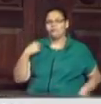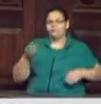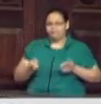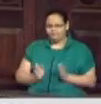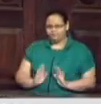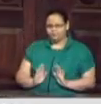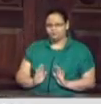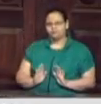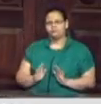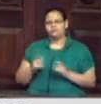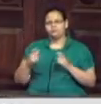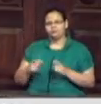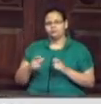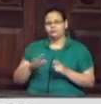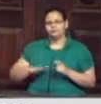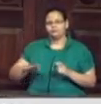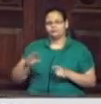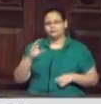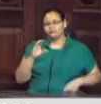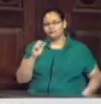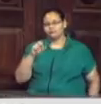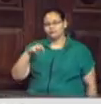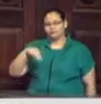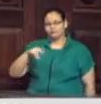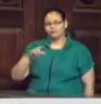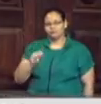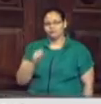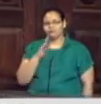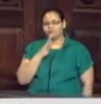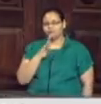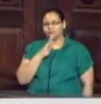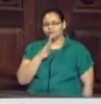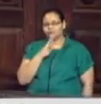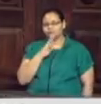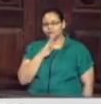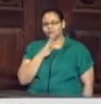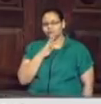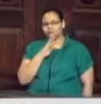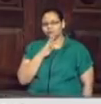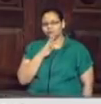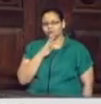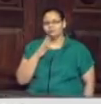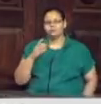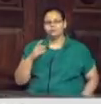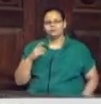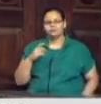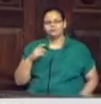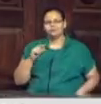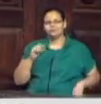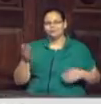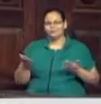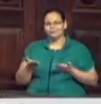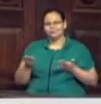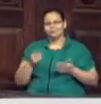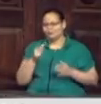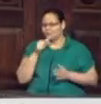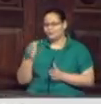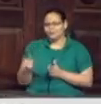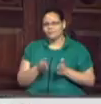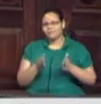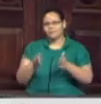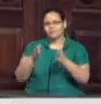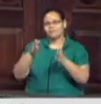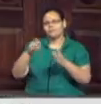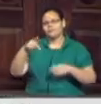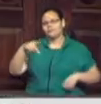Campos e conheço há muito tempo a praia de Atafona, que por conta desse mau uso do Rio Paraíba do